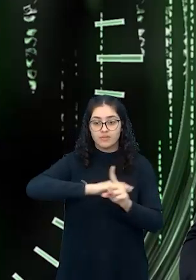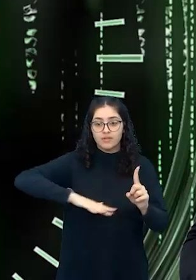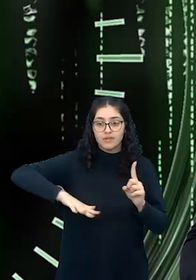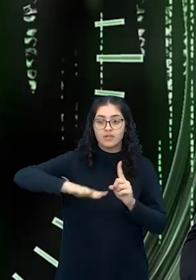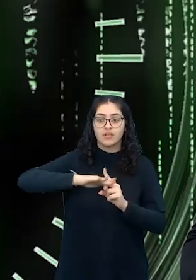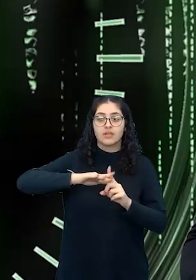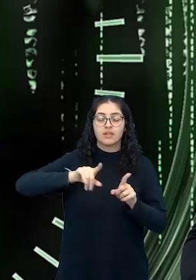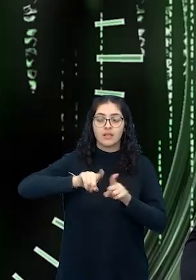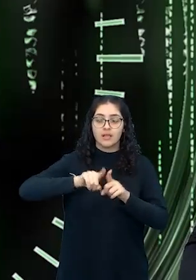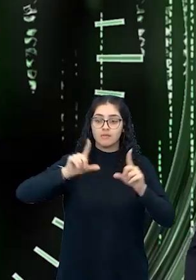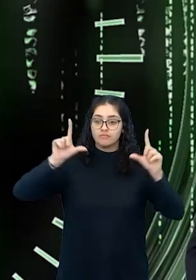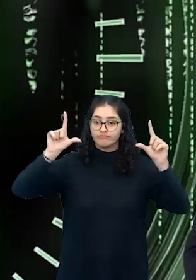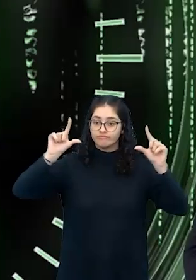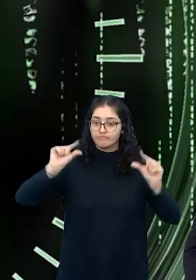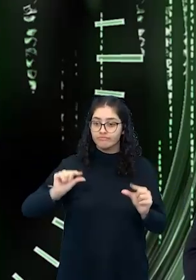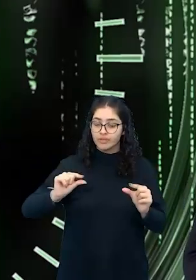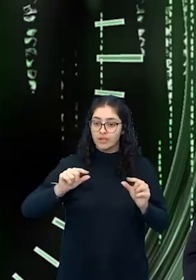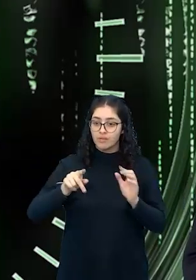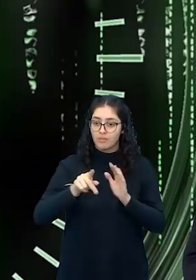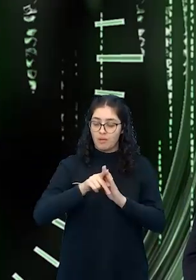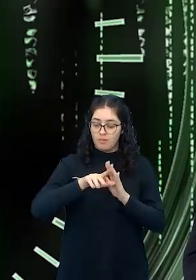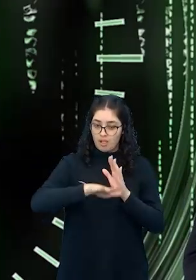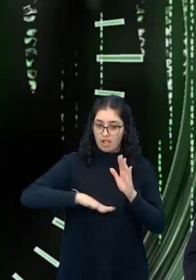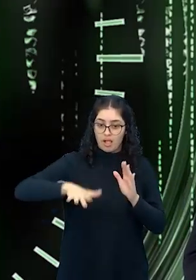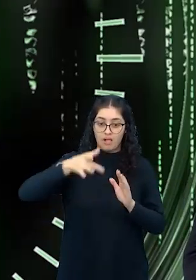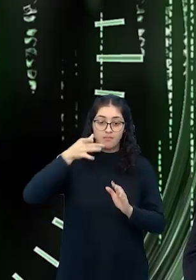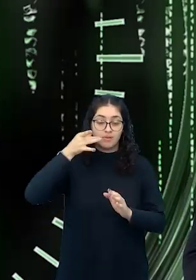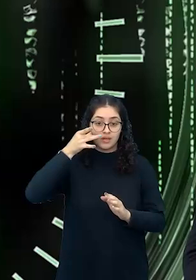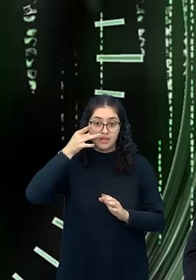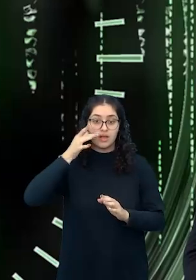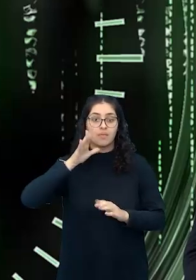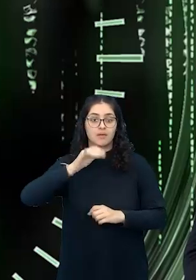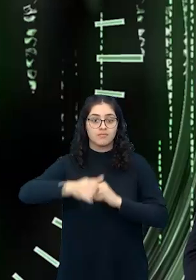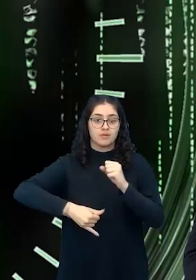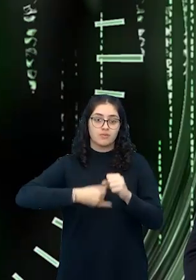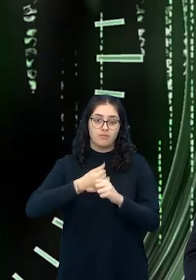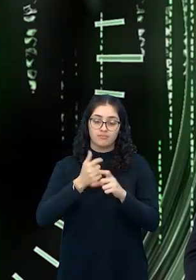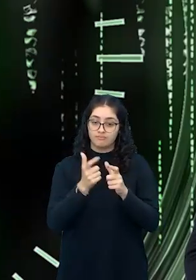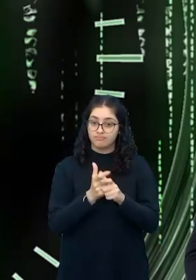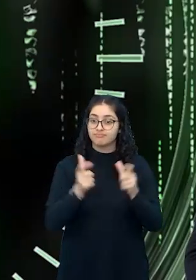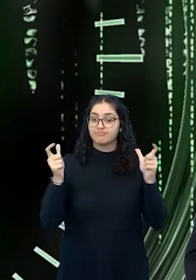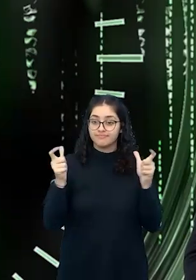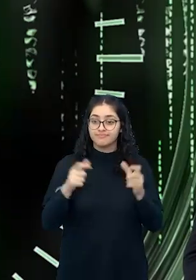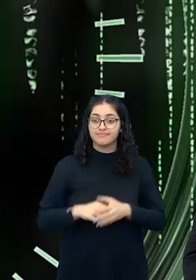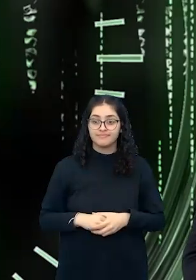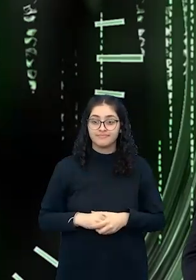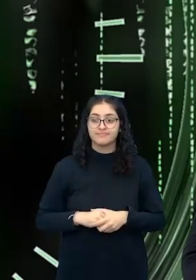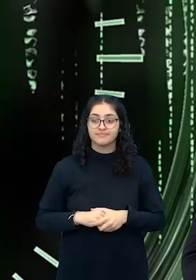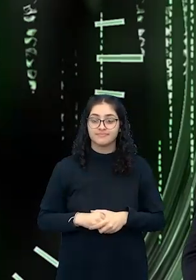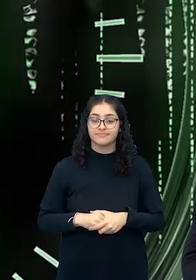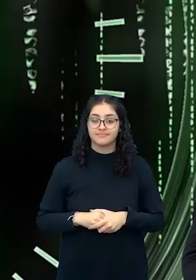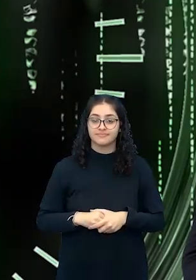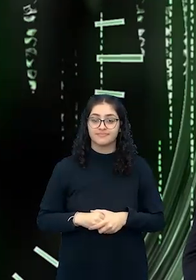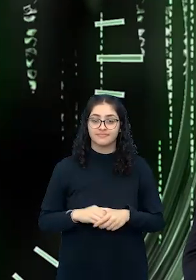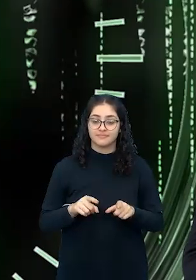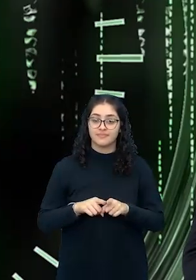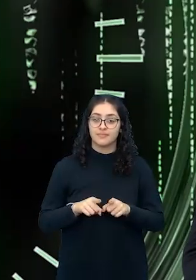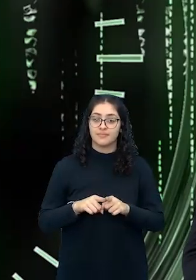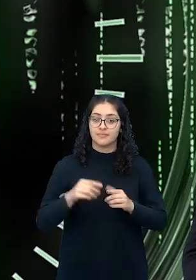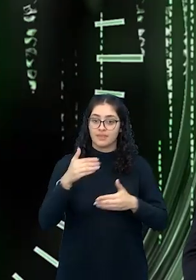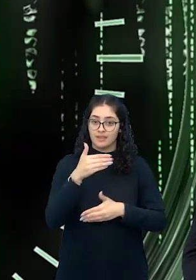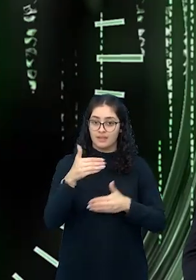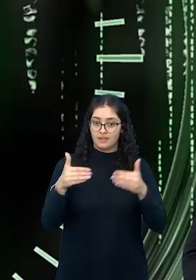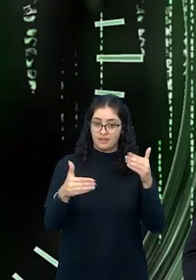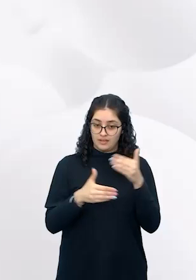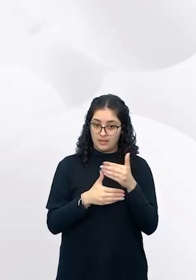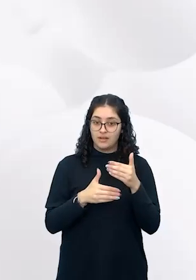e que provocam a diminuição entre o espaço físico com o espaço virtual. E daí a gente também tem, no próximo slide,